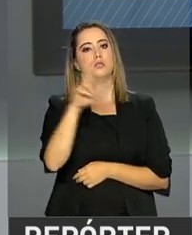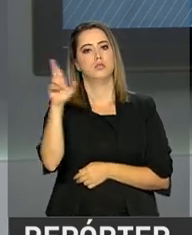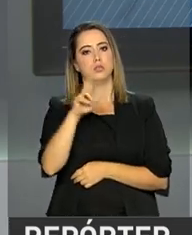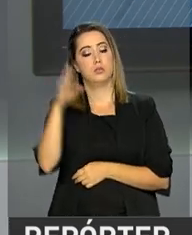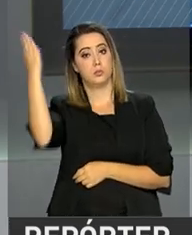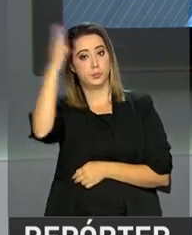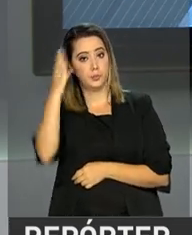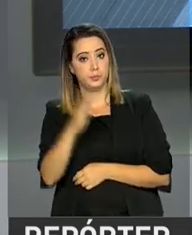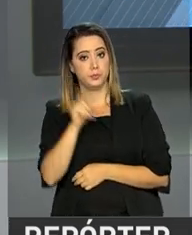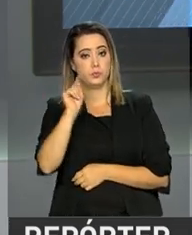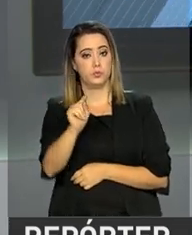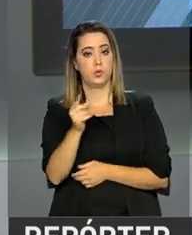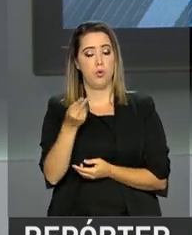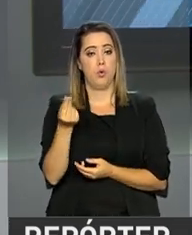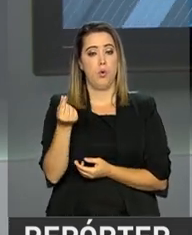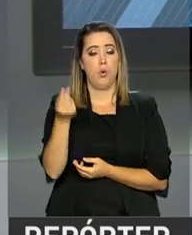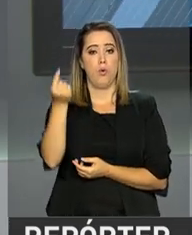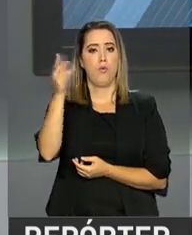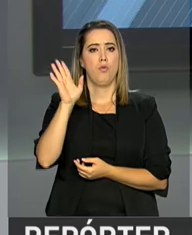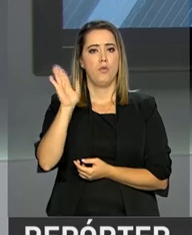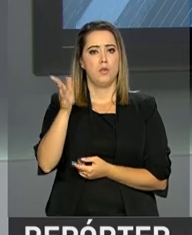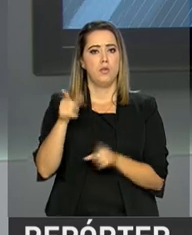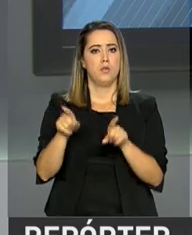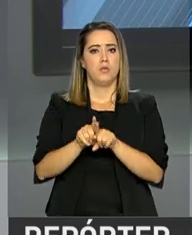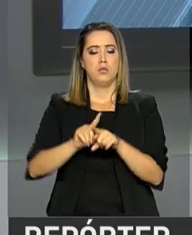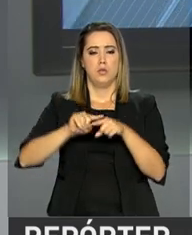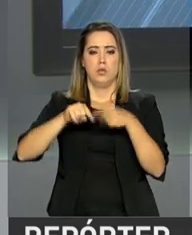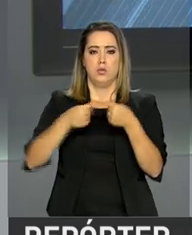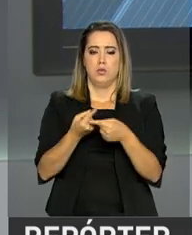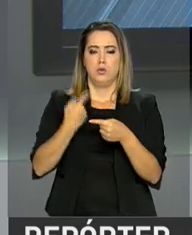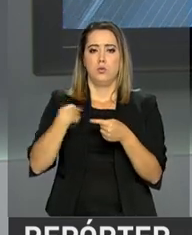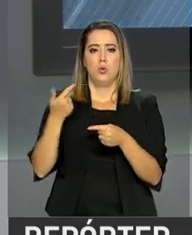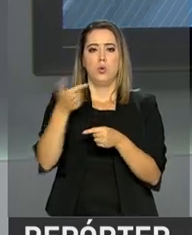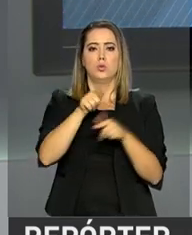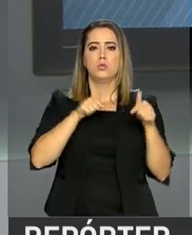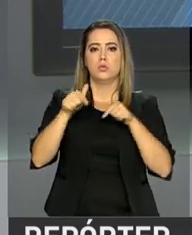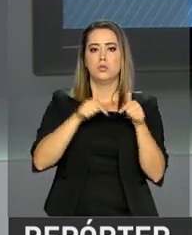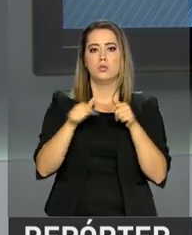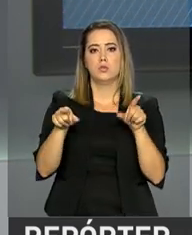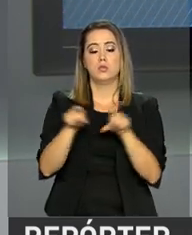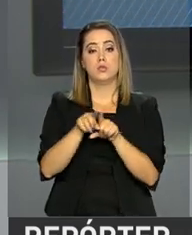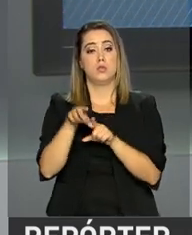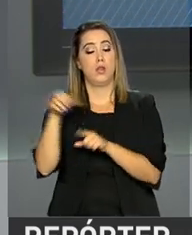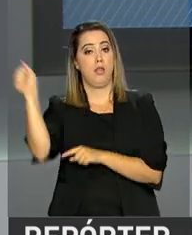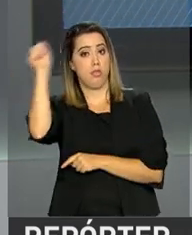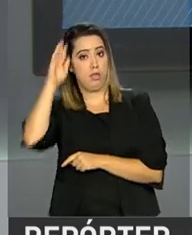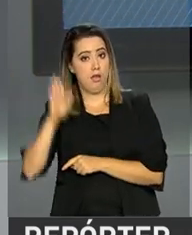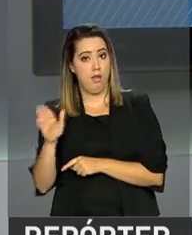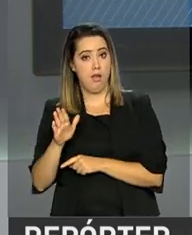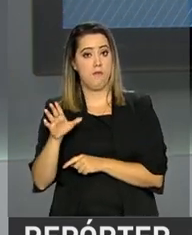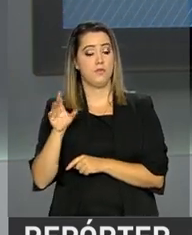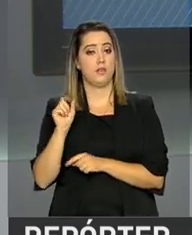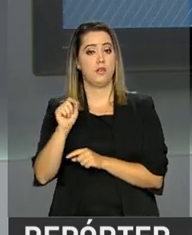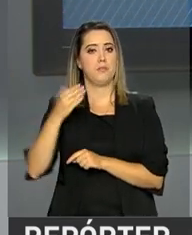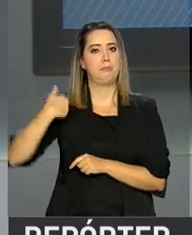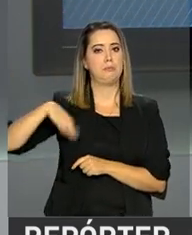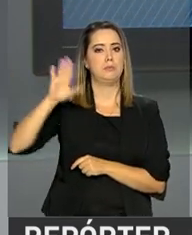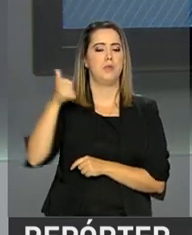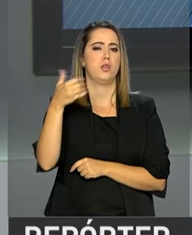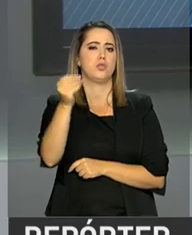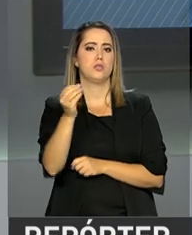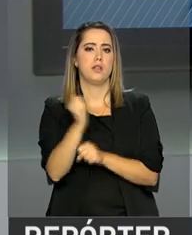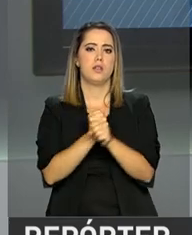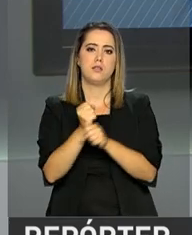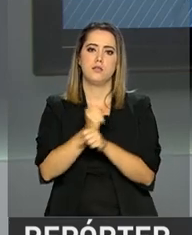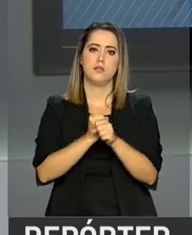para o brasil o destino mais provável de uma próxima missão é a república centro africana que há mais de uma década vive guerra